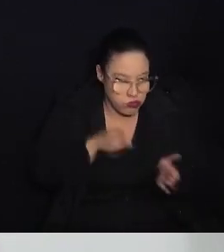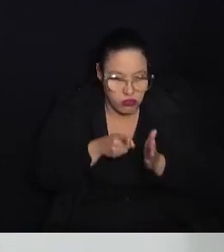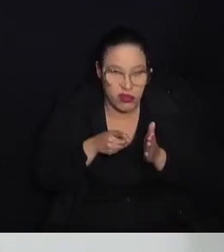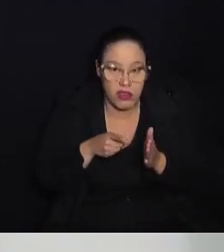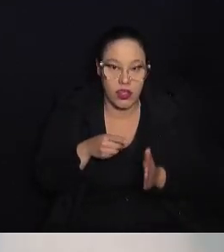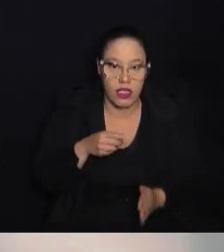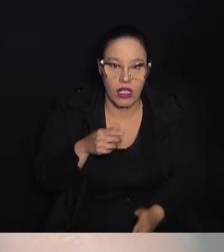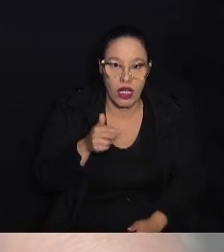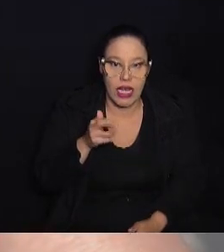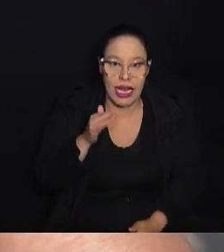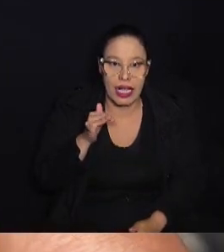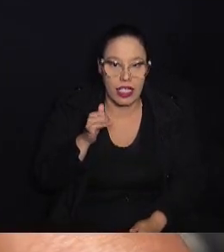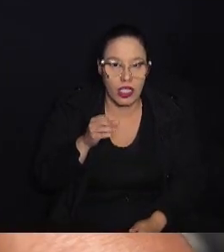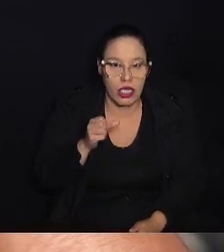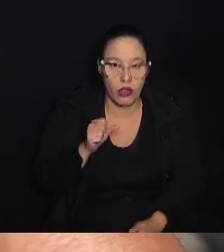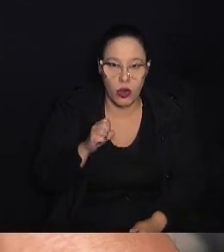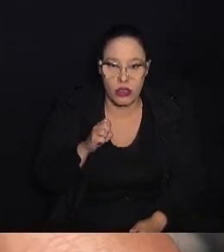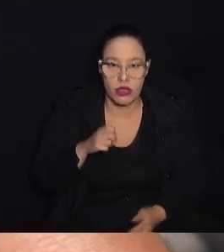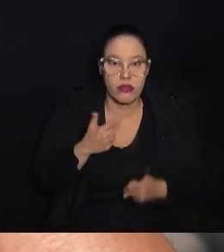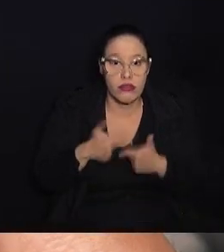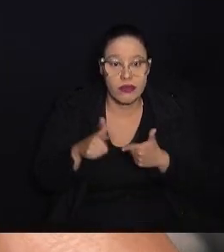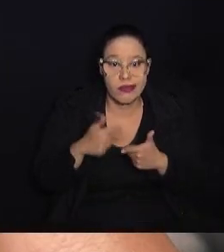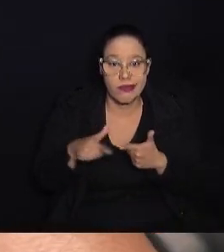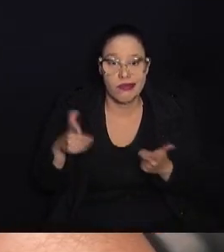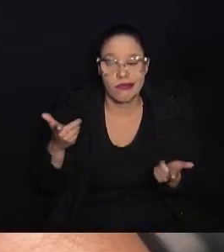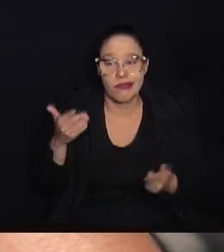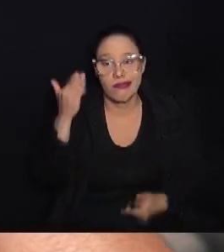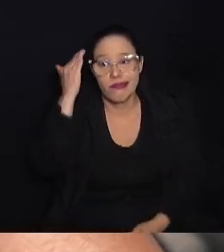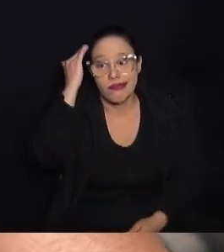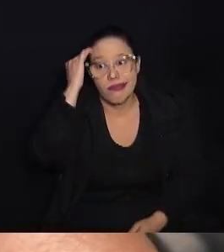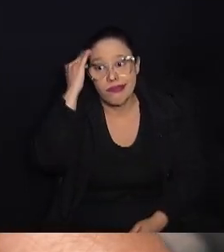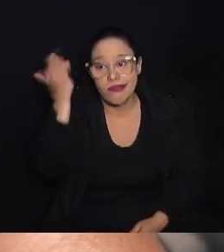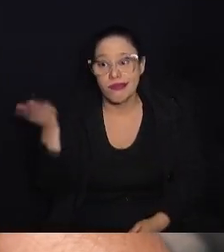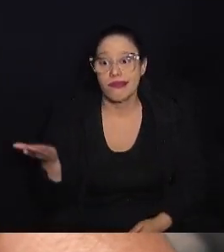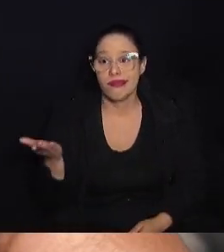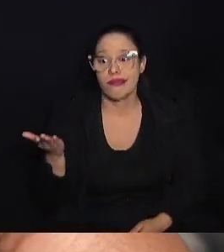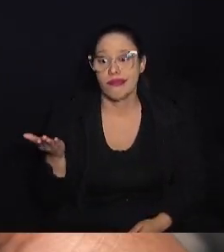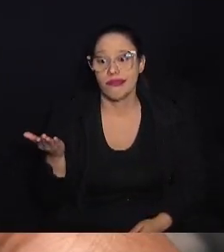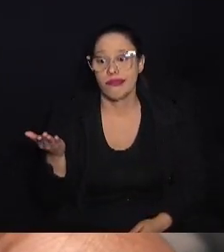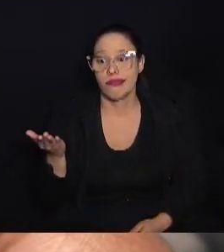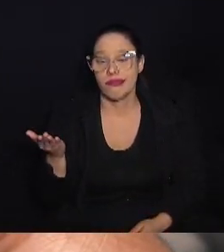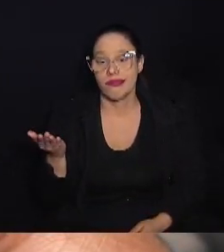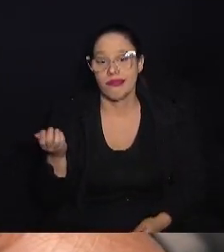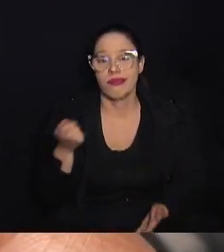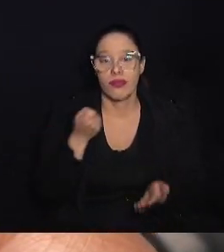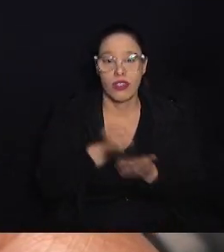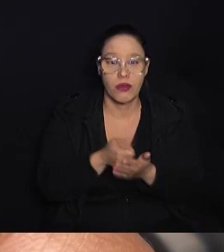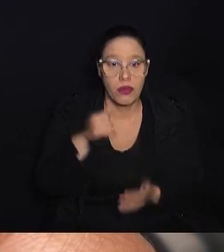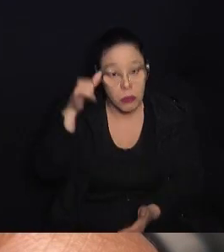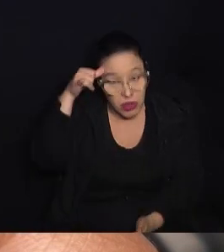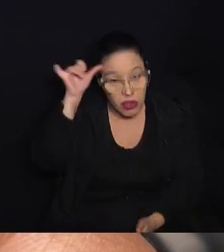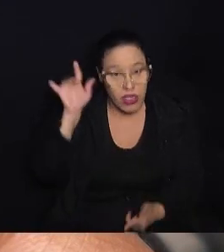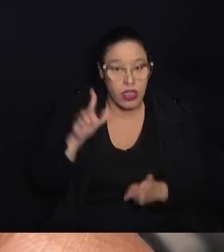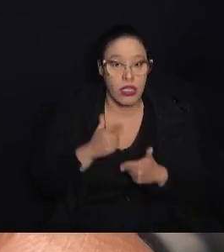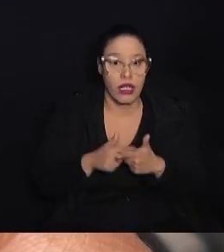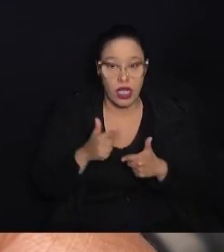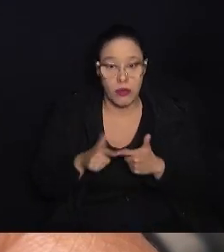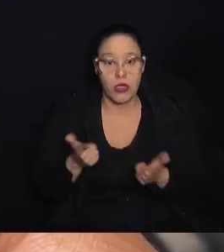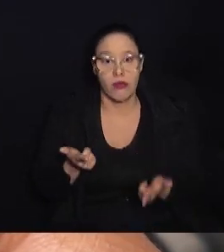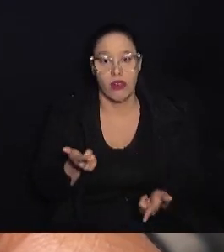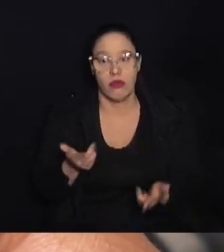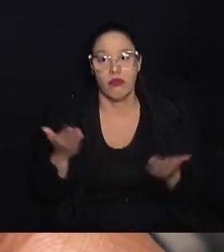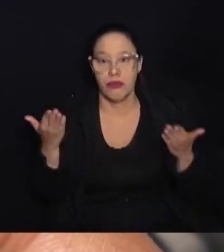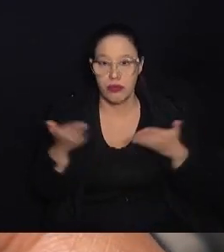diagnosticado, a glicose está lá atuando, causando problemas, sem que a pessoa saiba disso e sem que ela possa atuar para prevenir esses